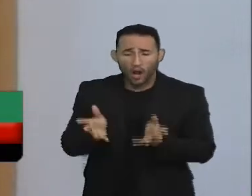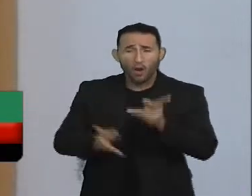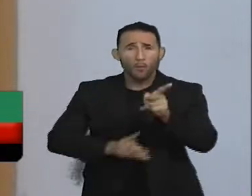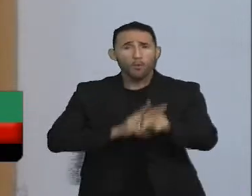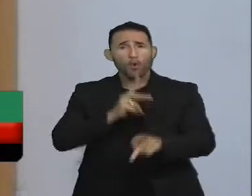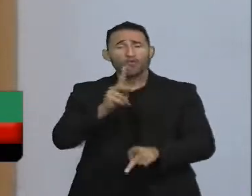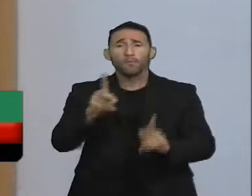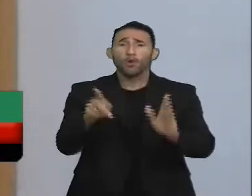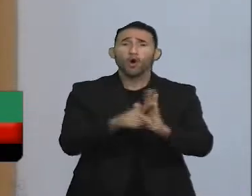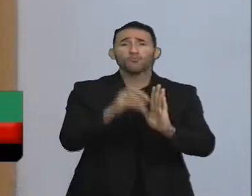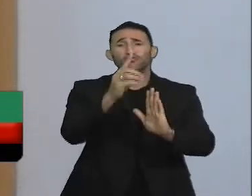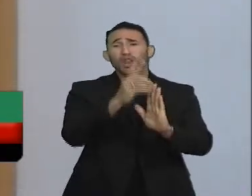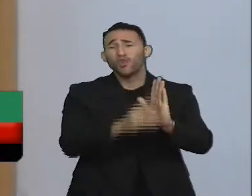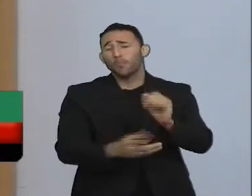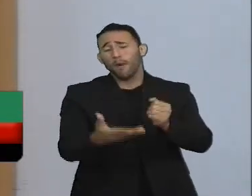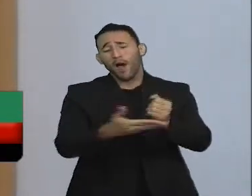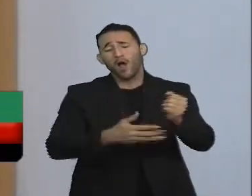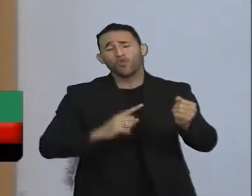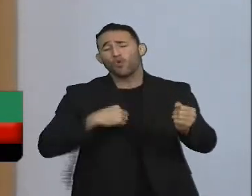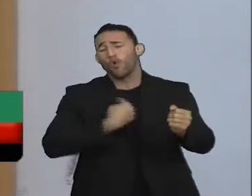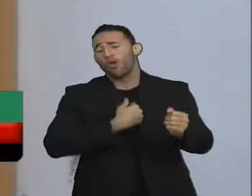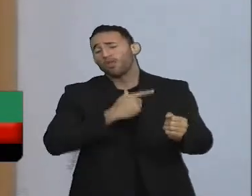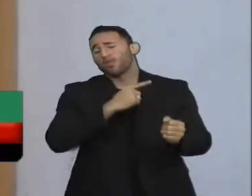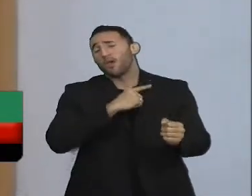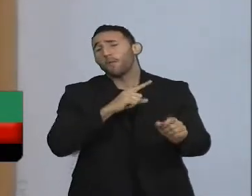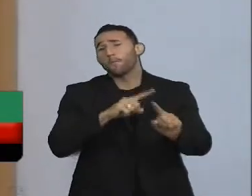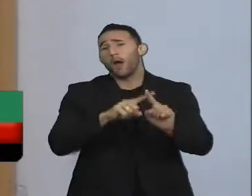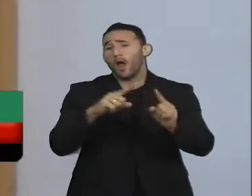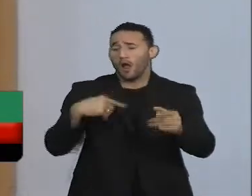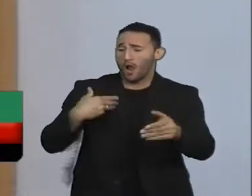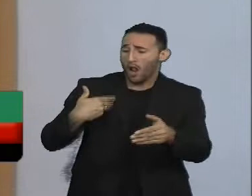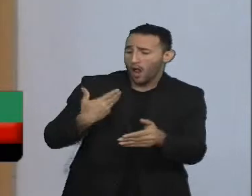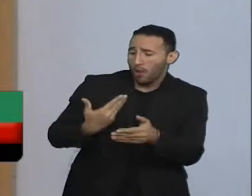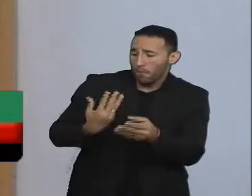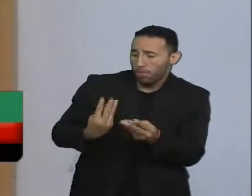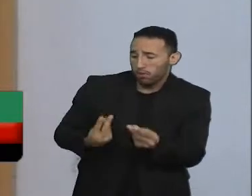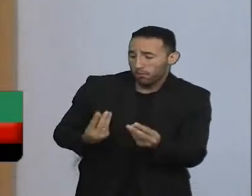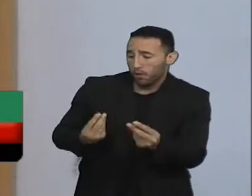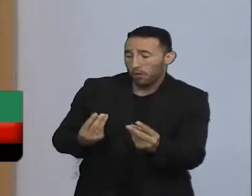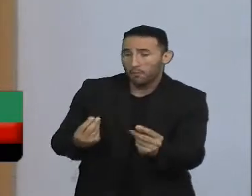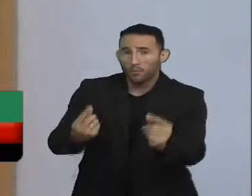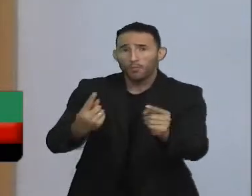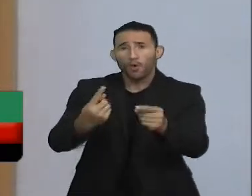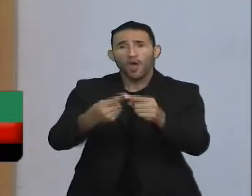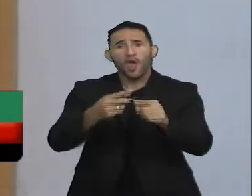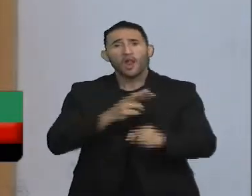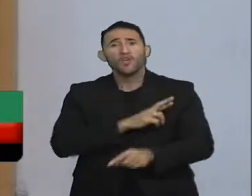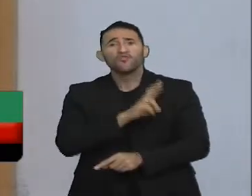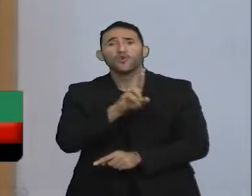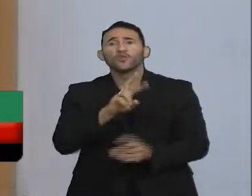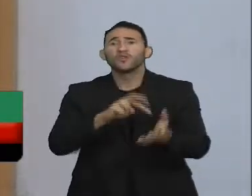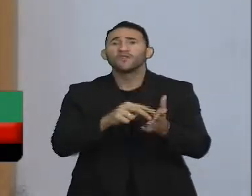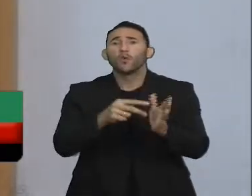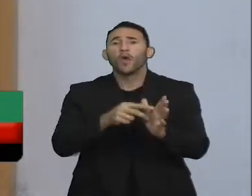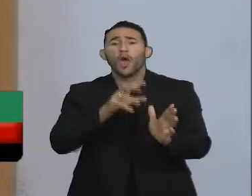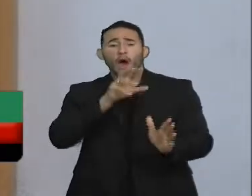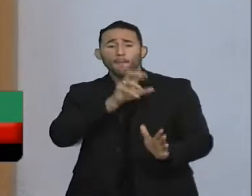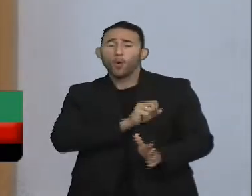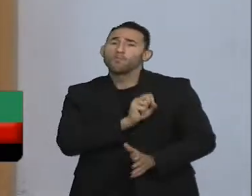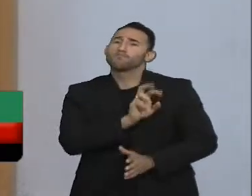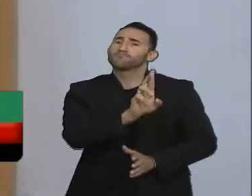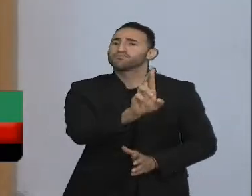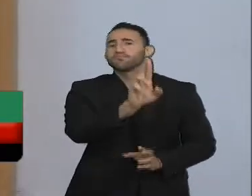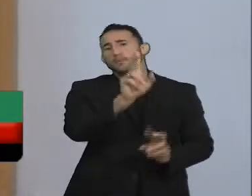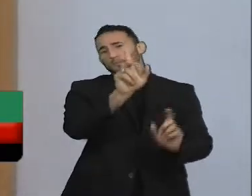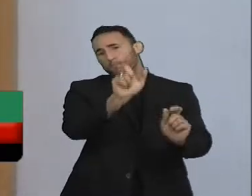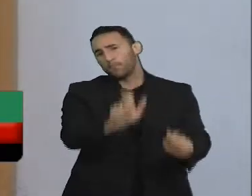direitos básicos que nós temos e que foram perdendo durante o tempo. Porque a religião nada mais é do que amor, da mesma forma que a política também